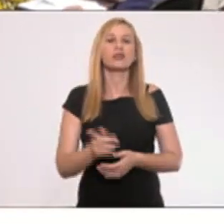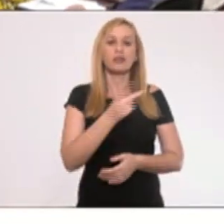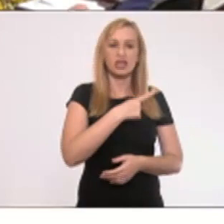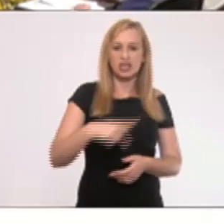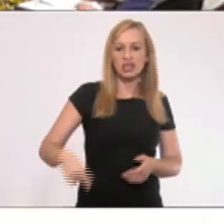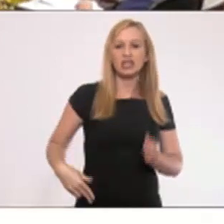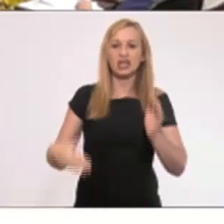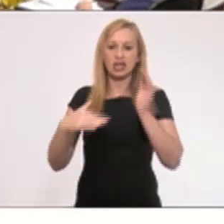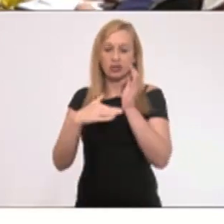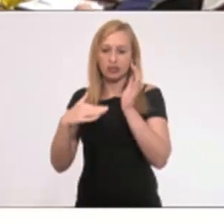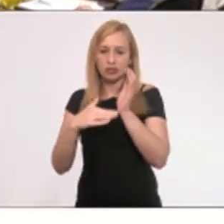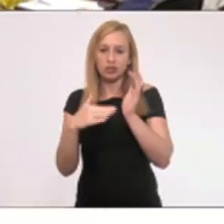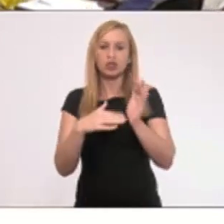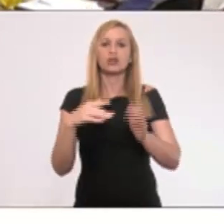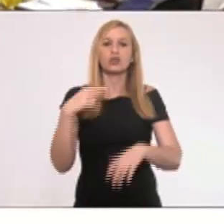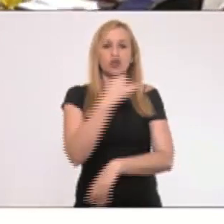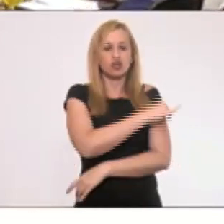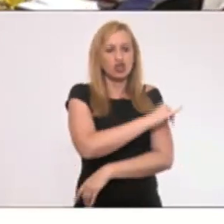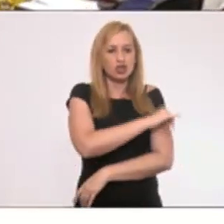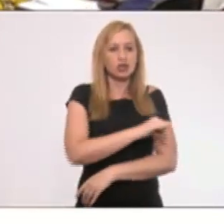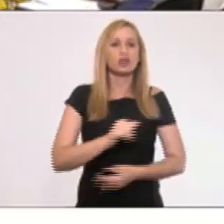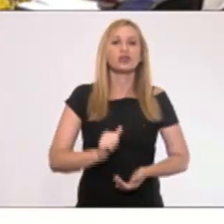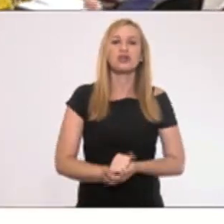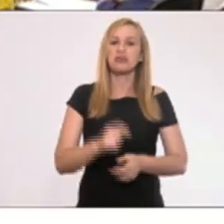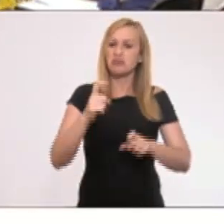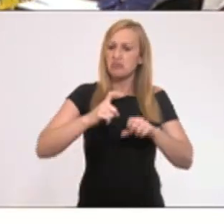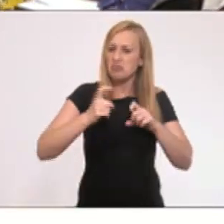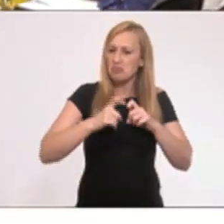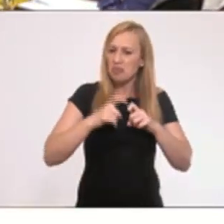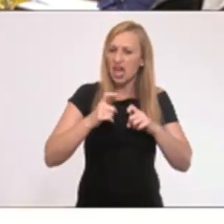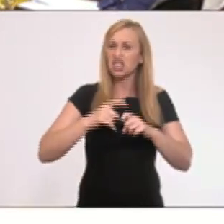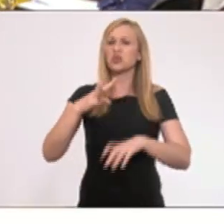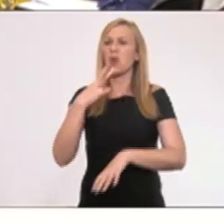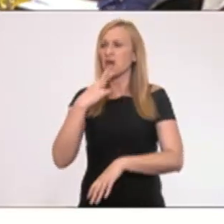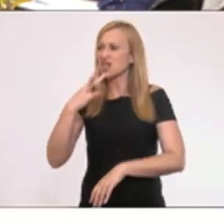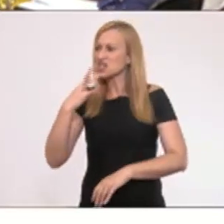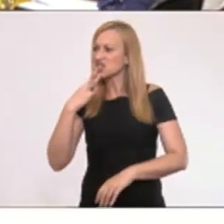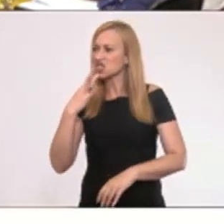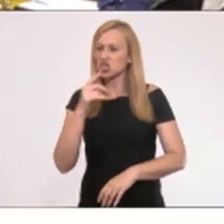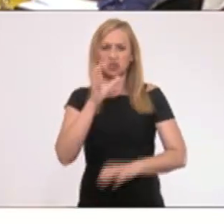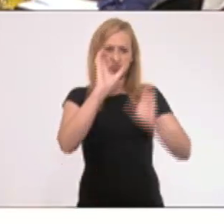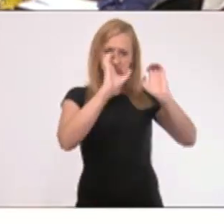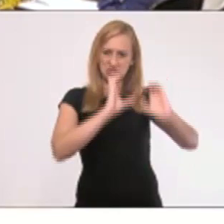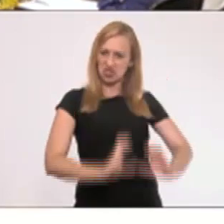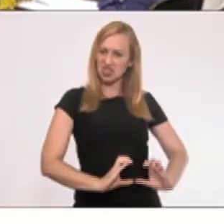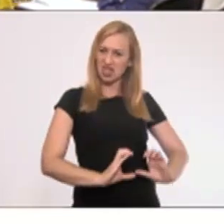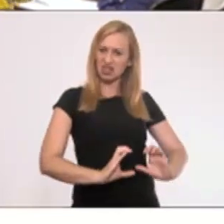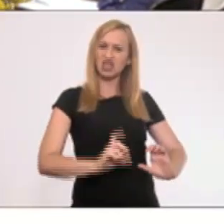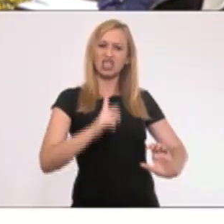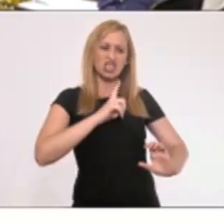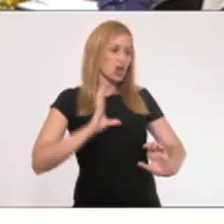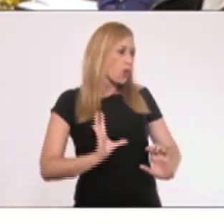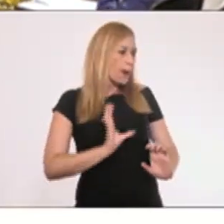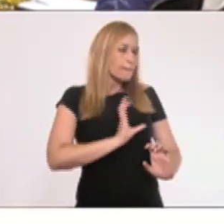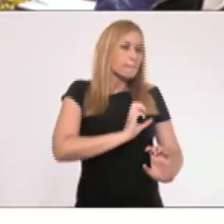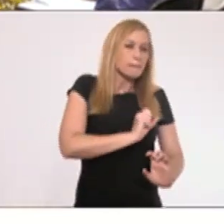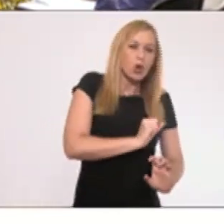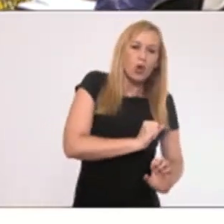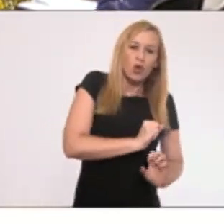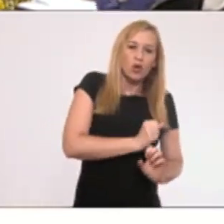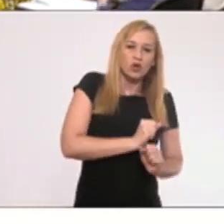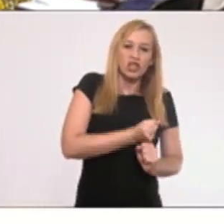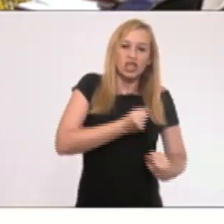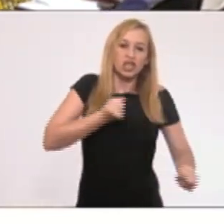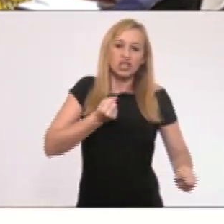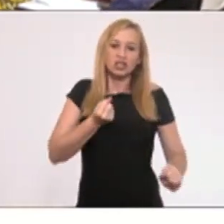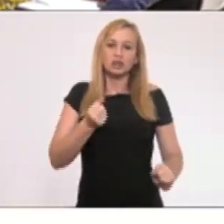Câmara Municipal do Rio de Janeiro, um médico reconhecido, um cidadão que tinha um amor infindável pelo